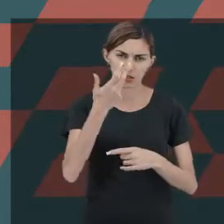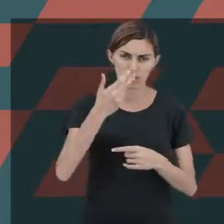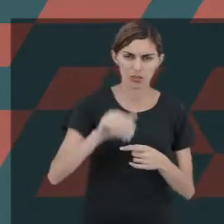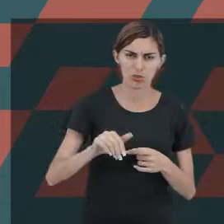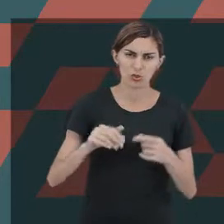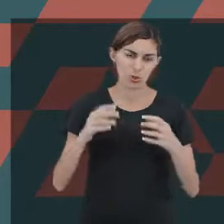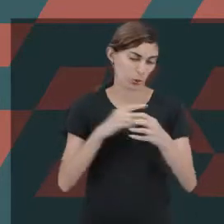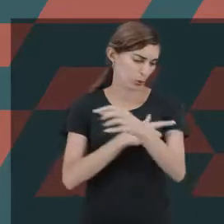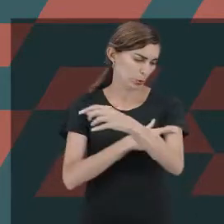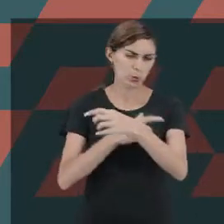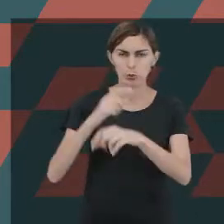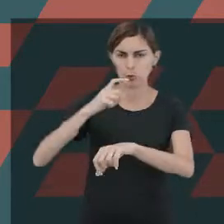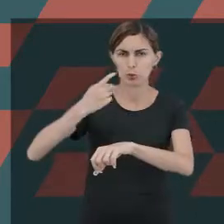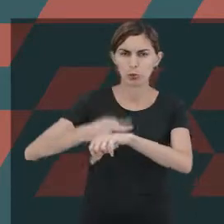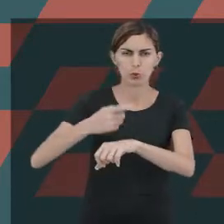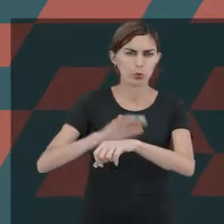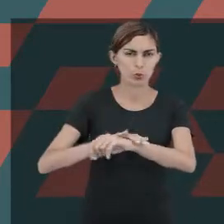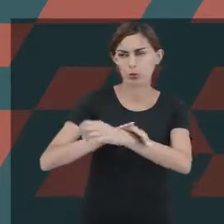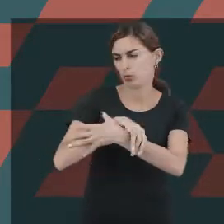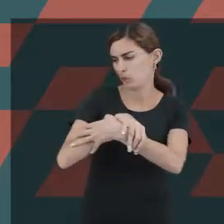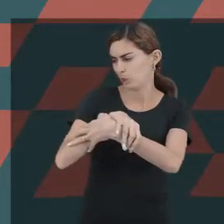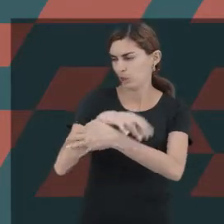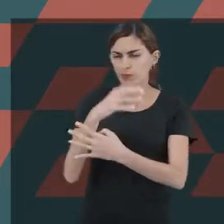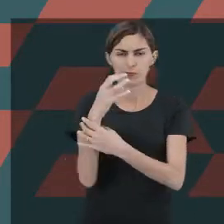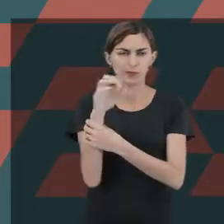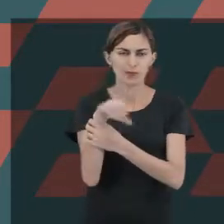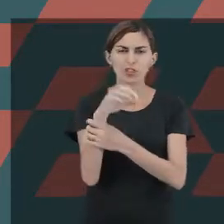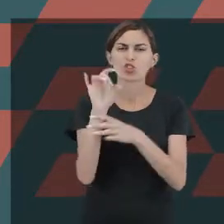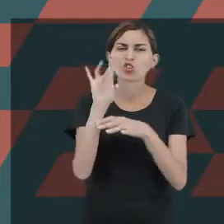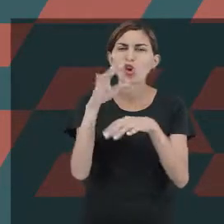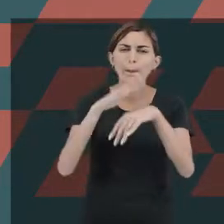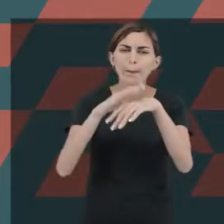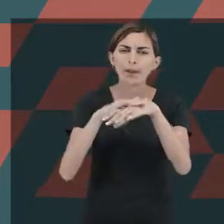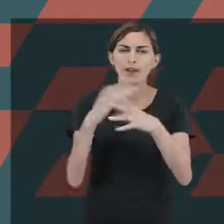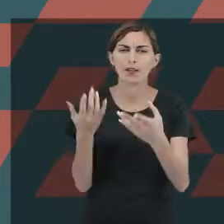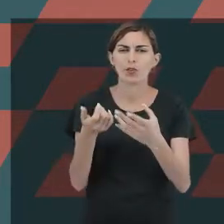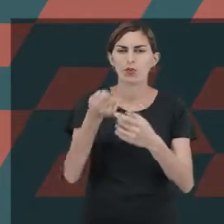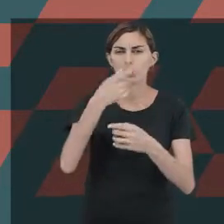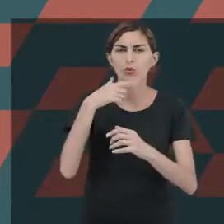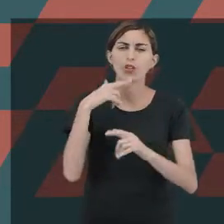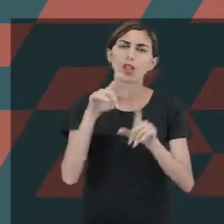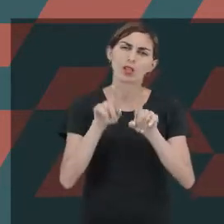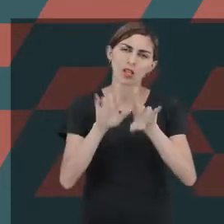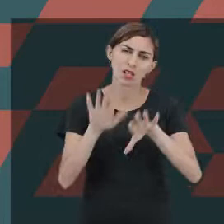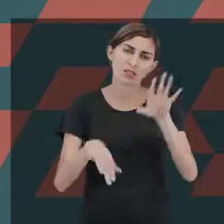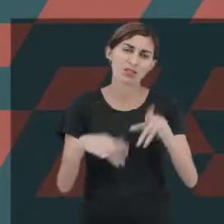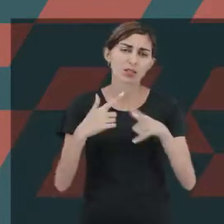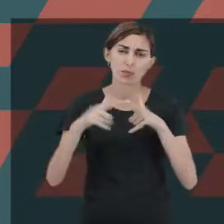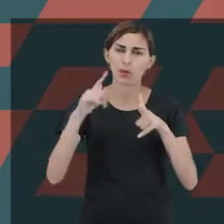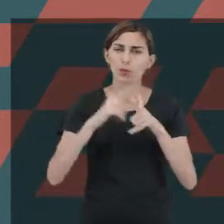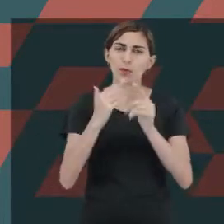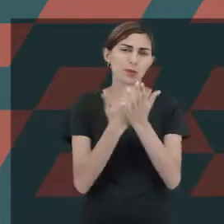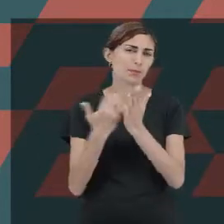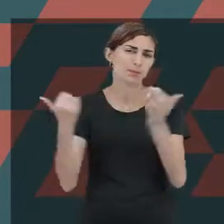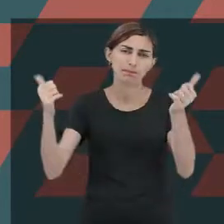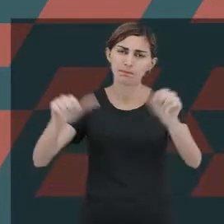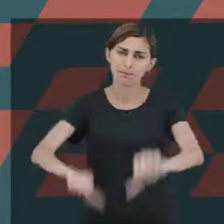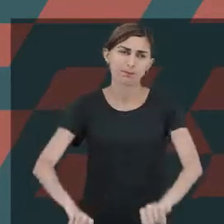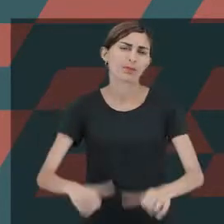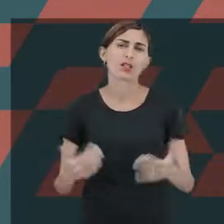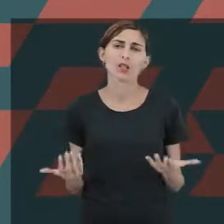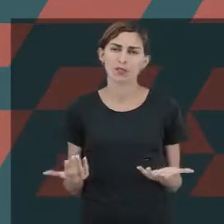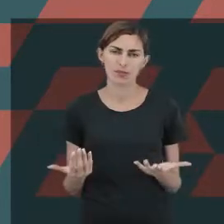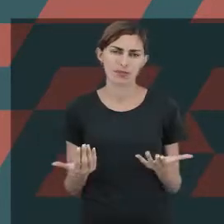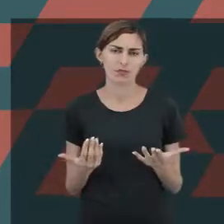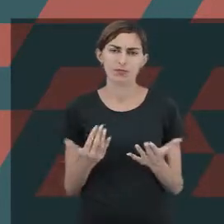durinha, ela tem só a mãozinha durinha, às vezes eu fazer uma medicação pela boca vai dar mais consequências e efeitos colaterais que às vezes são piores até do que o relaxamento que causa.